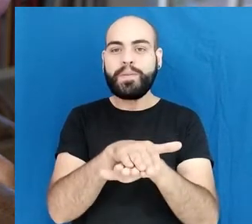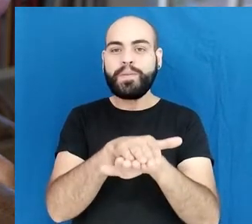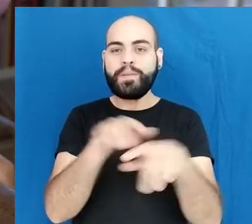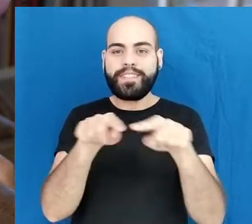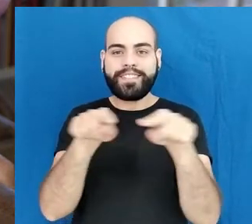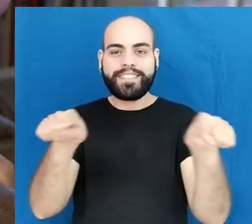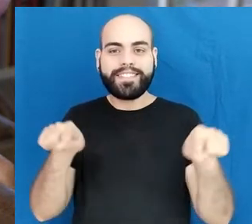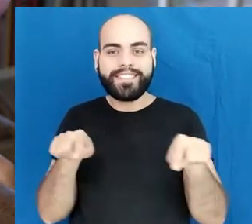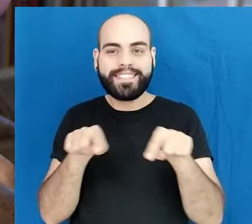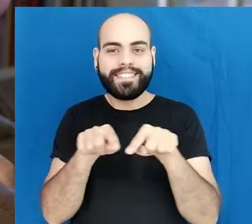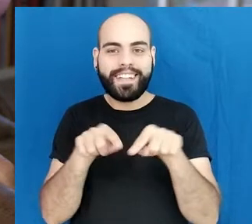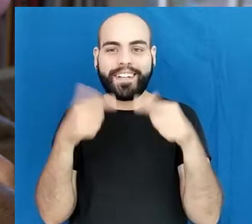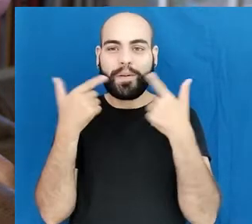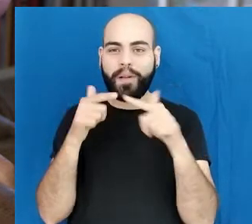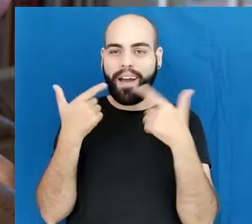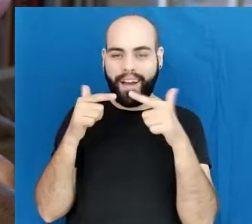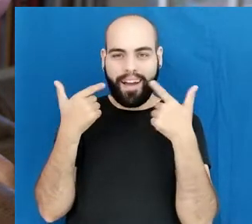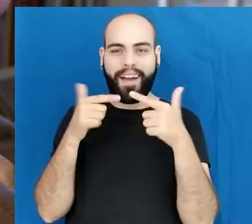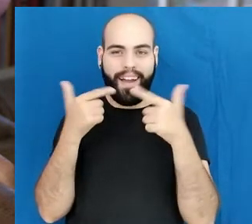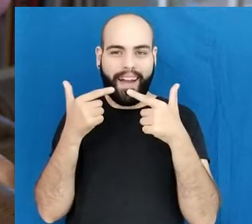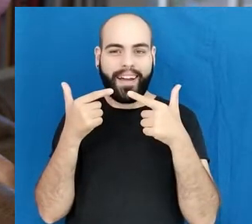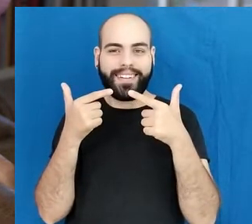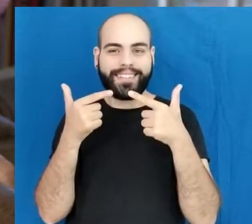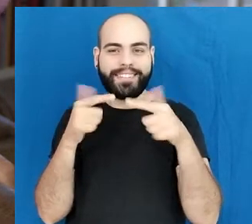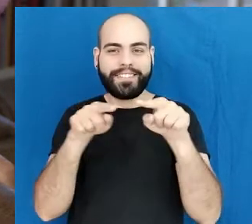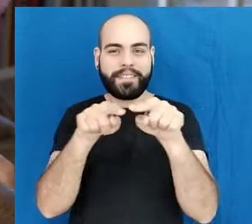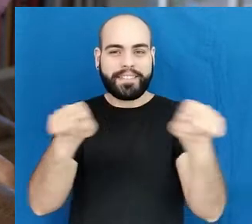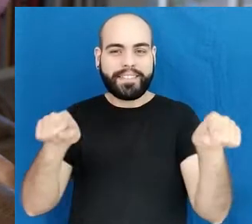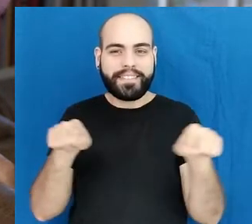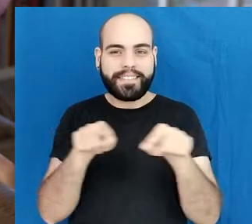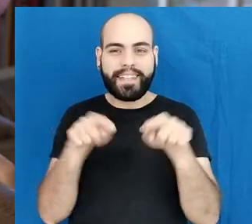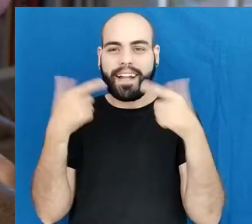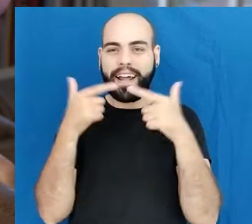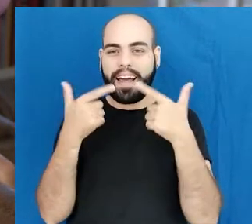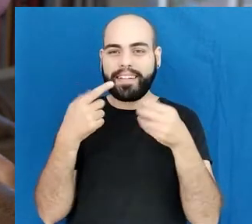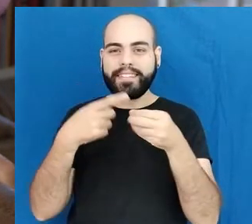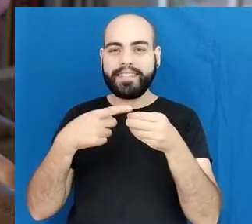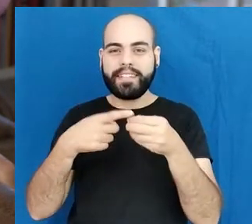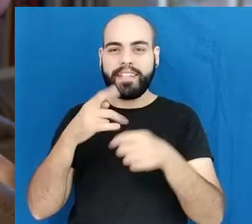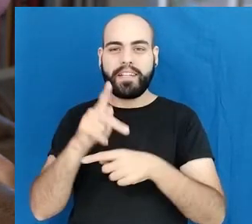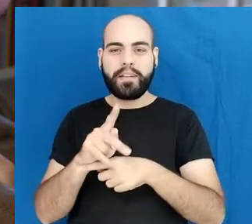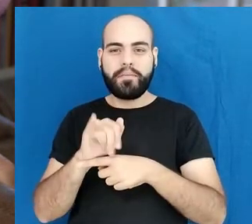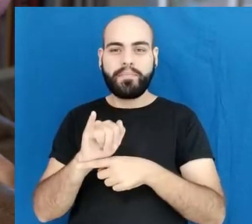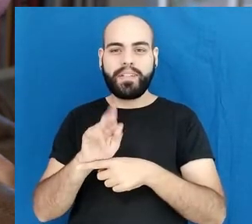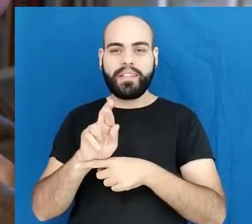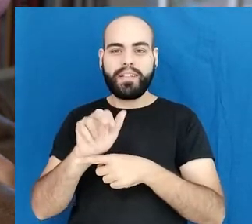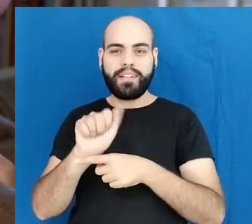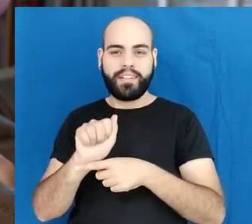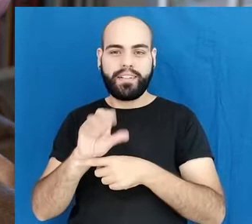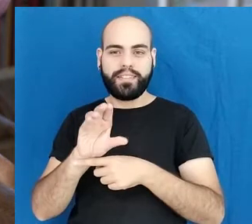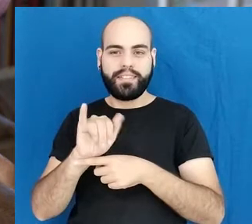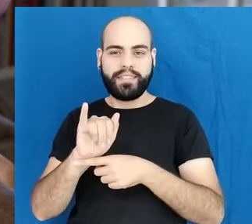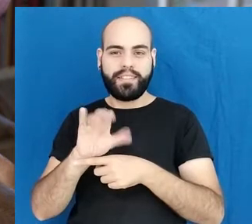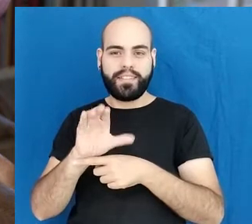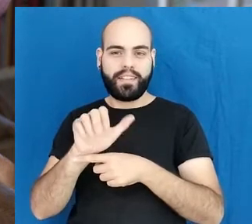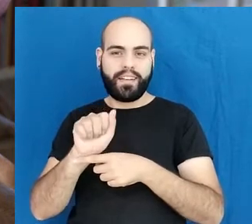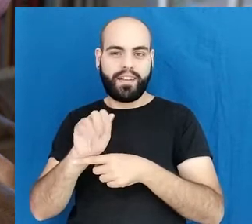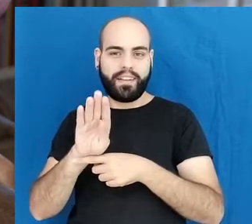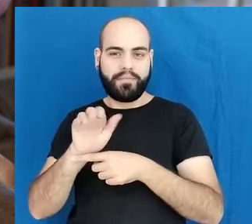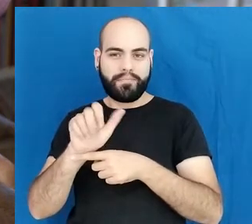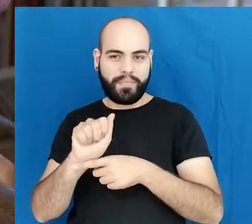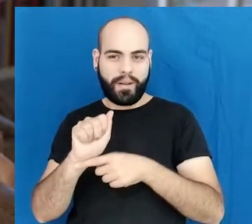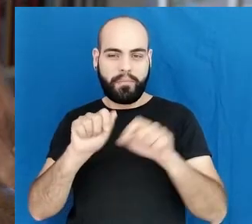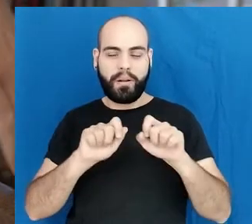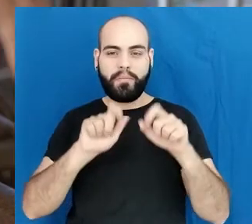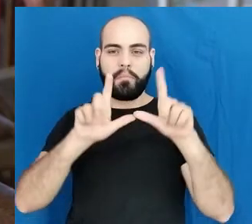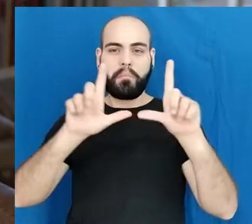o salão de humor, até ironia, né? Mas foi o salão de humor de Piracicaba que veio para ser exposto